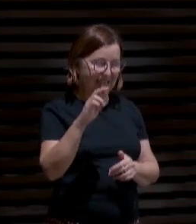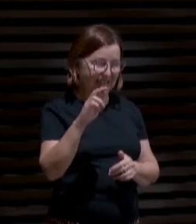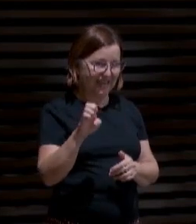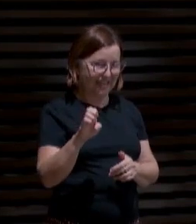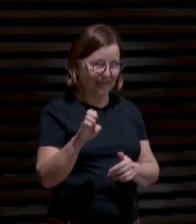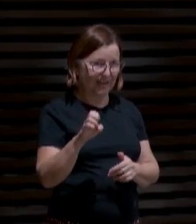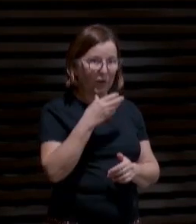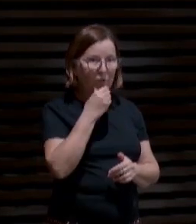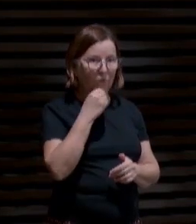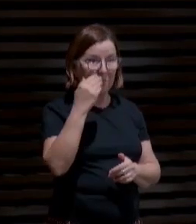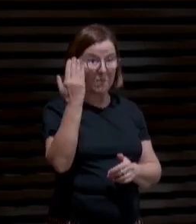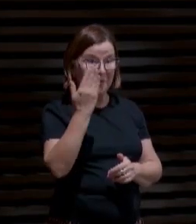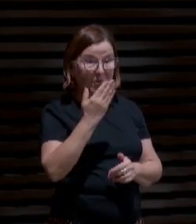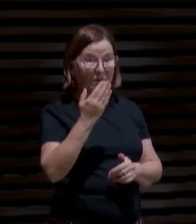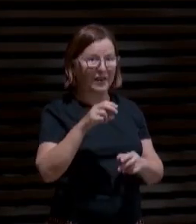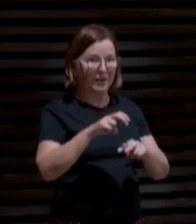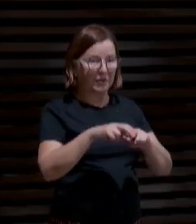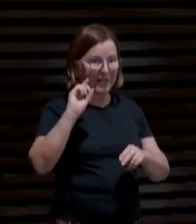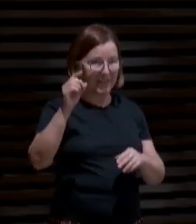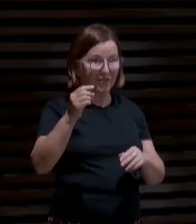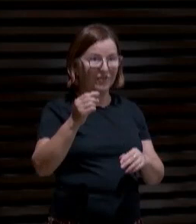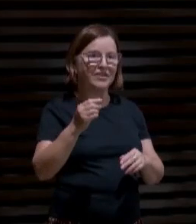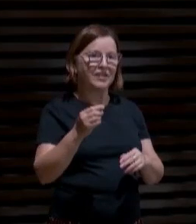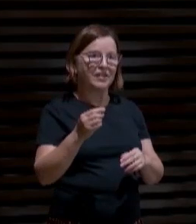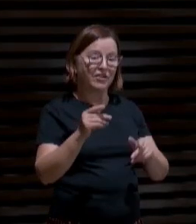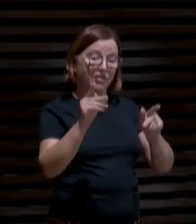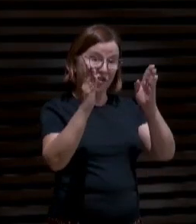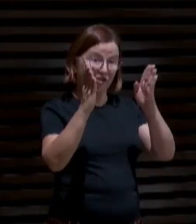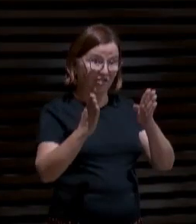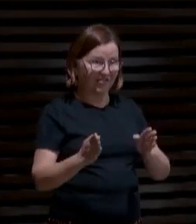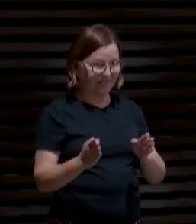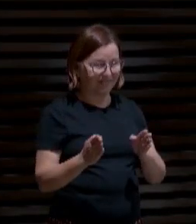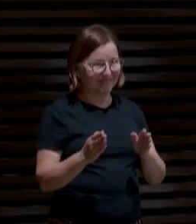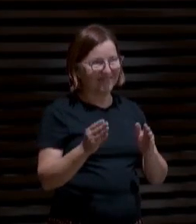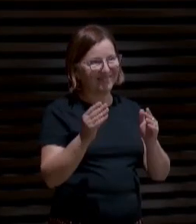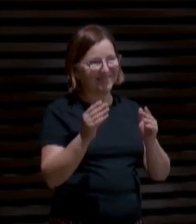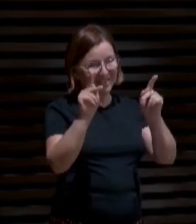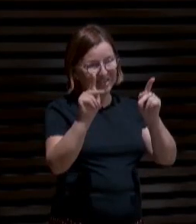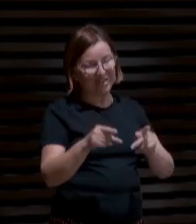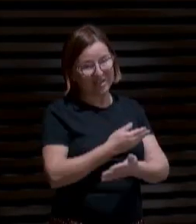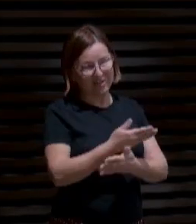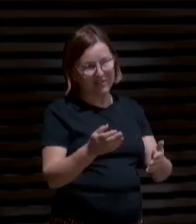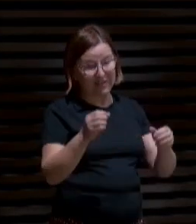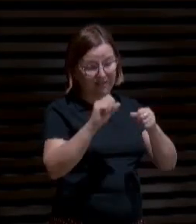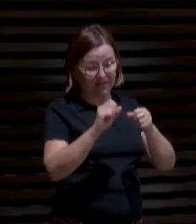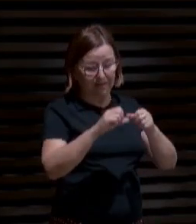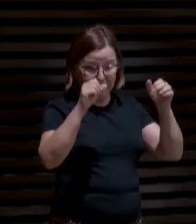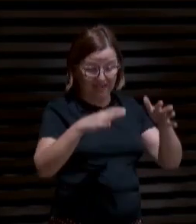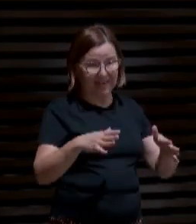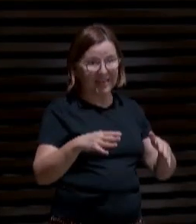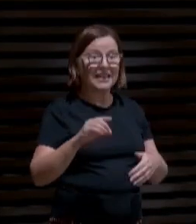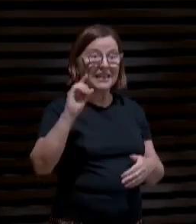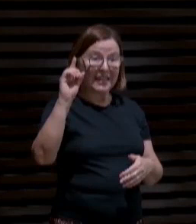por Deus diante de vós com milagres, prodígios e sinais, os quais o próprio Deus